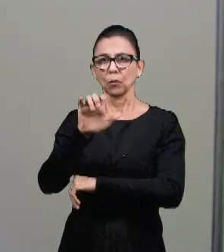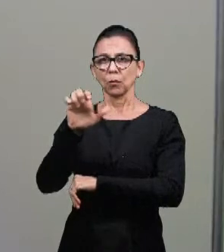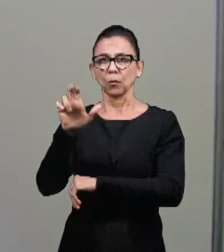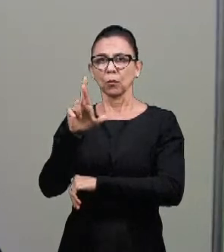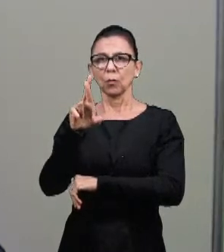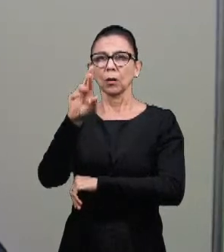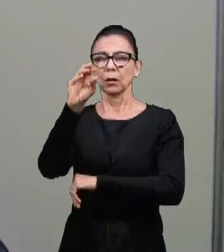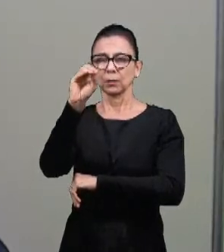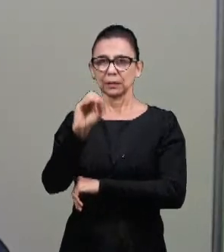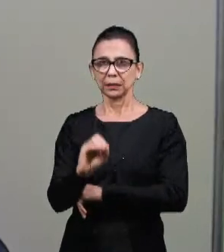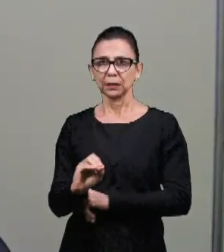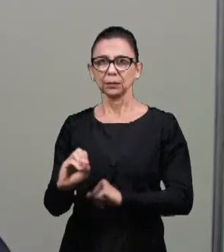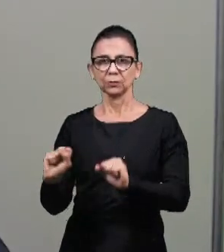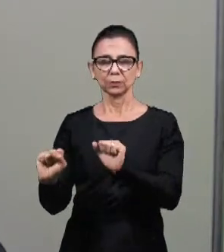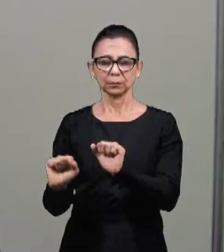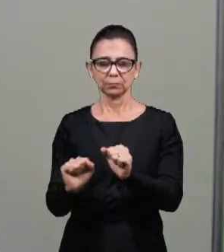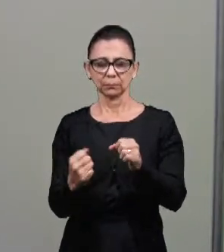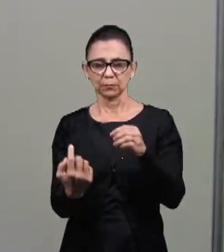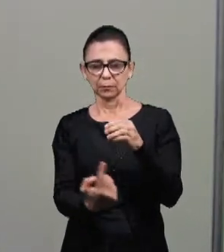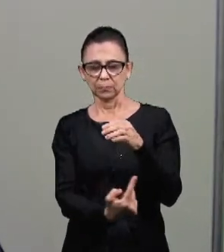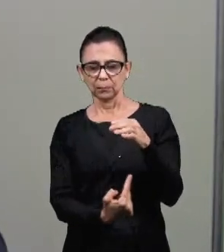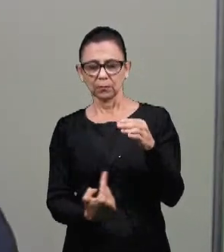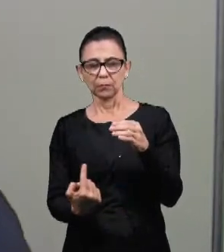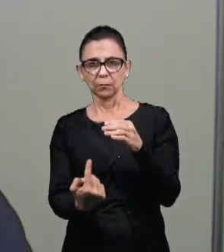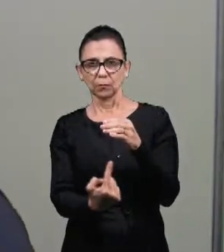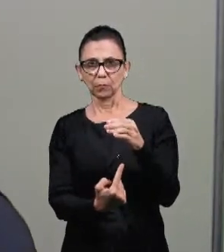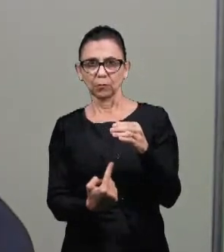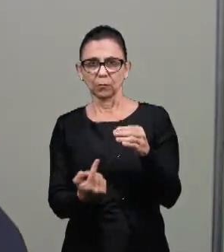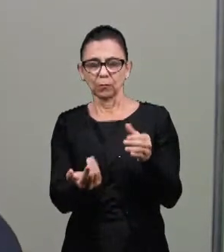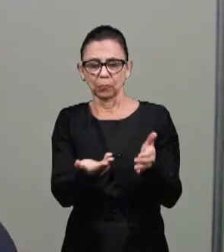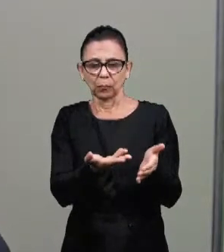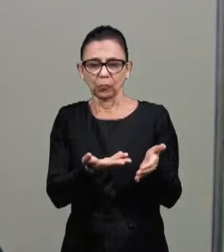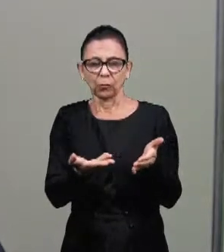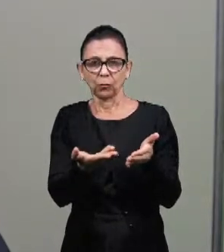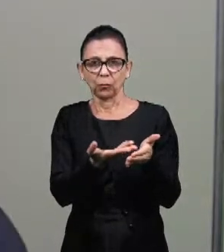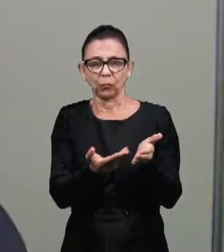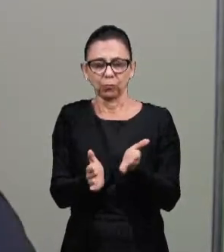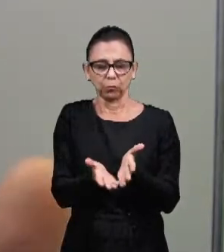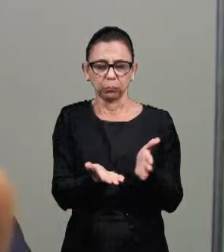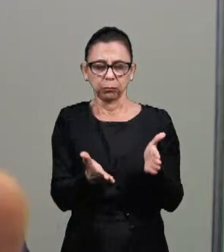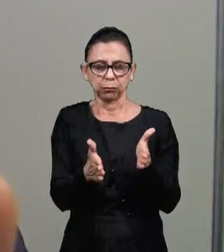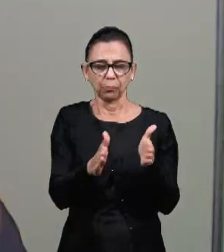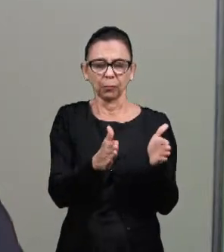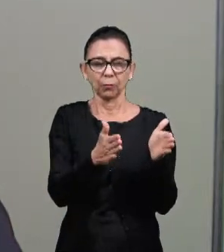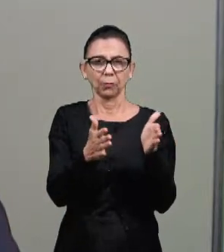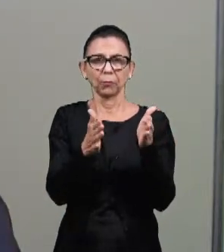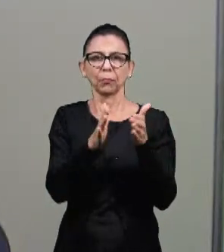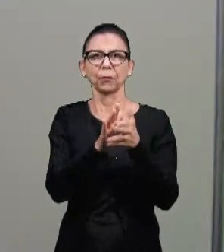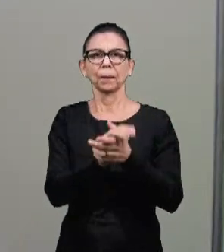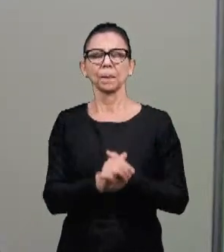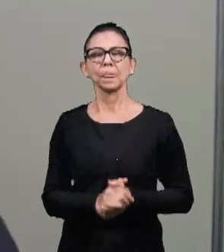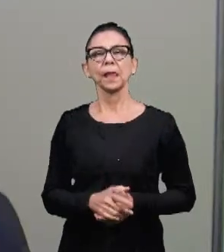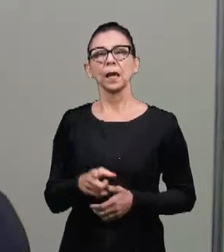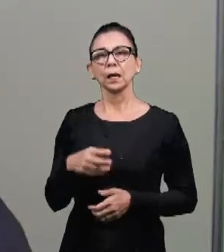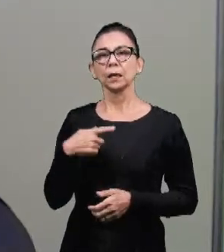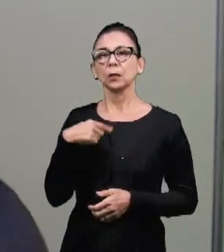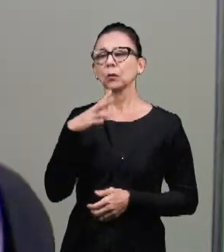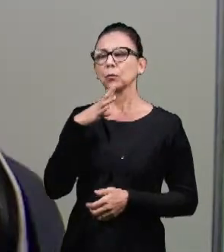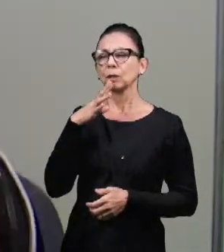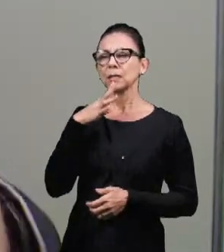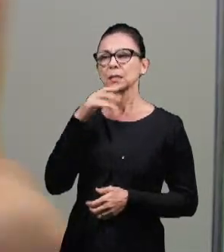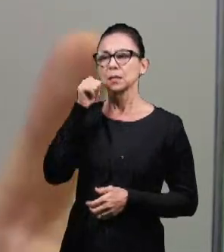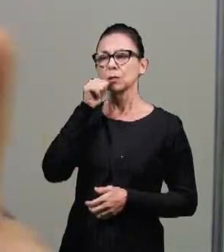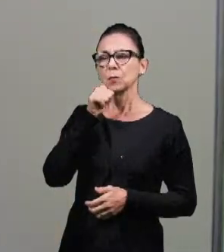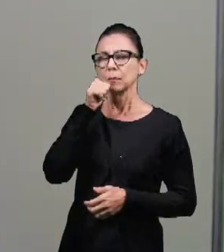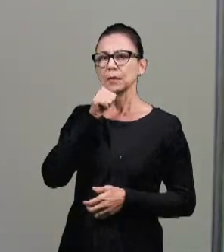uma das irmãs, ela era artífice, ela trabalhava com barro, com produção